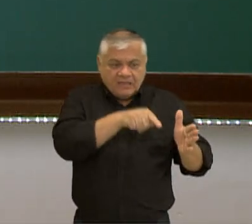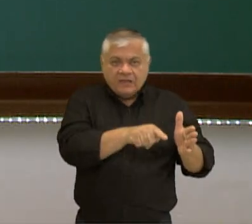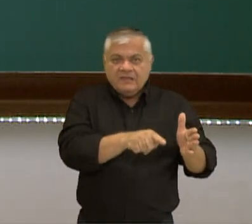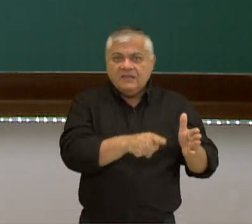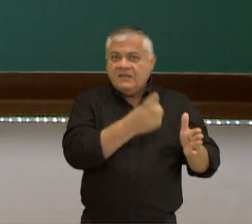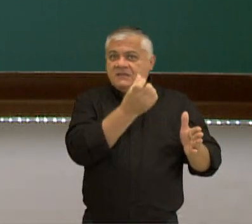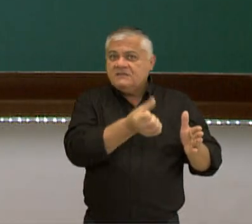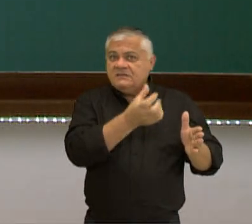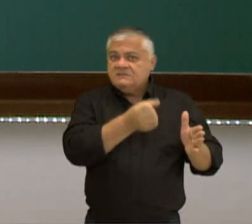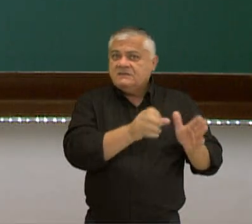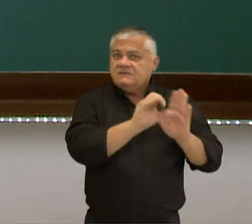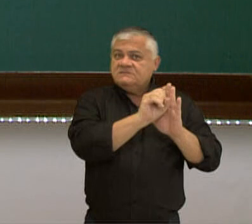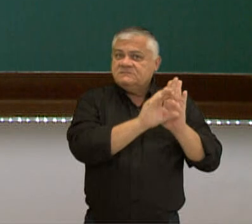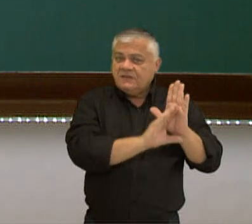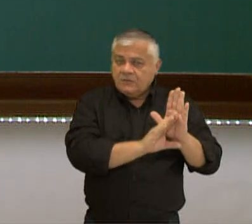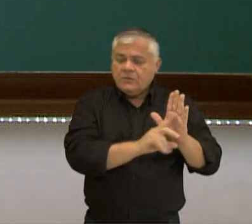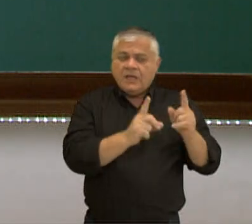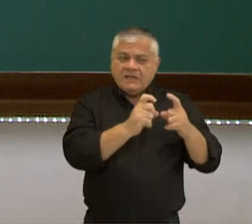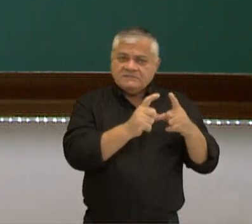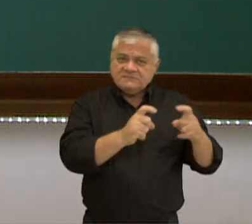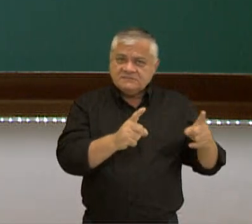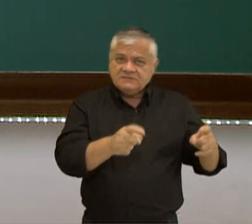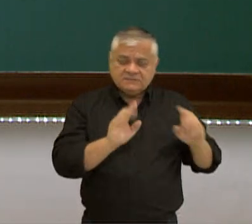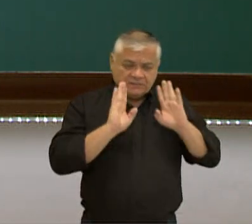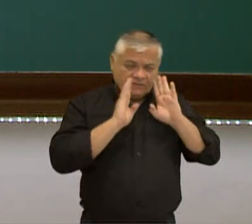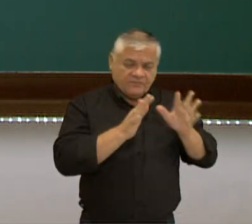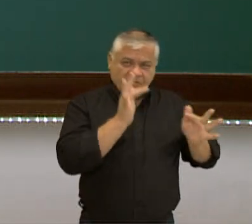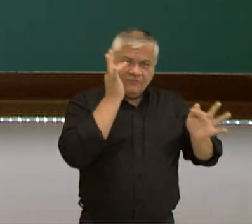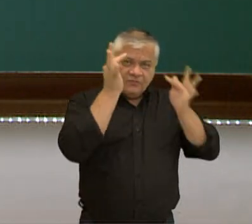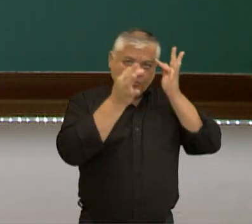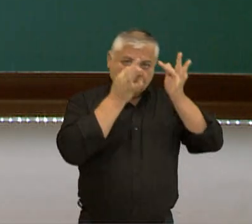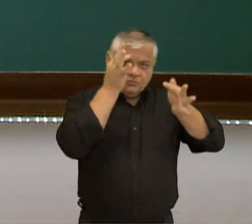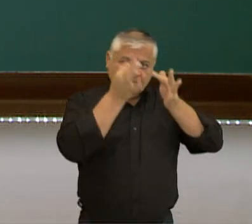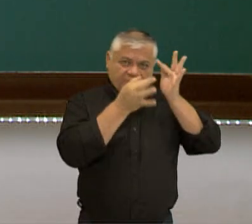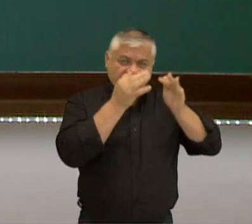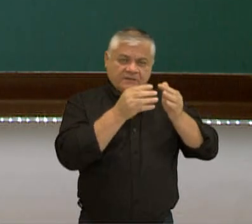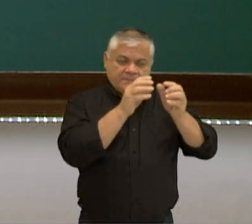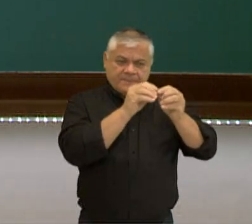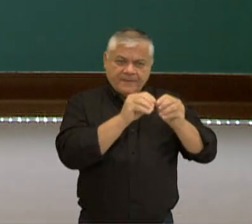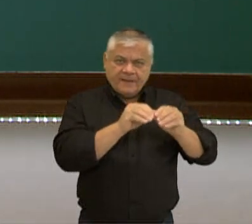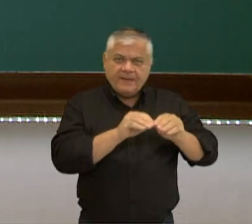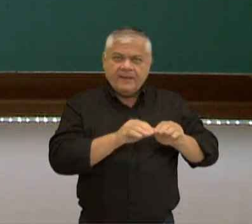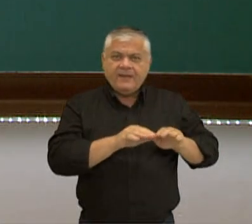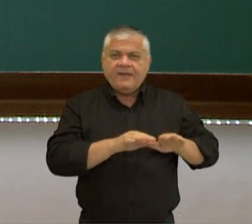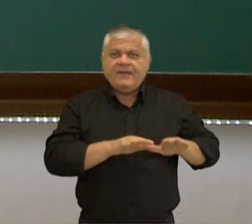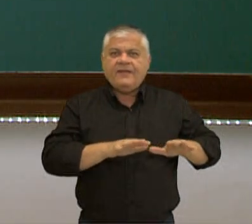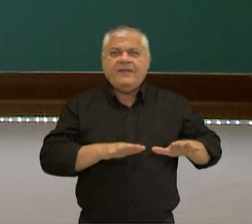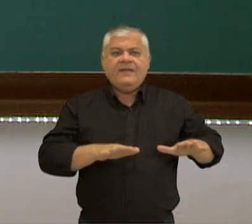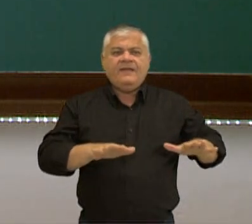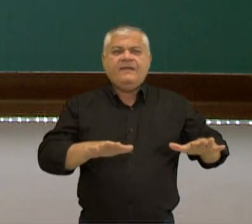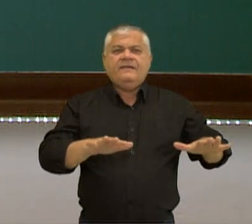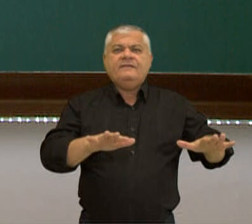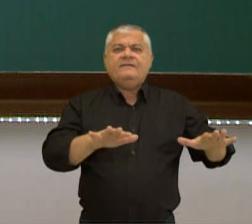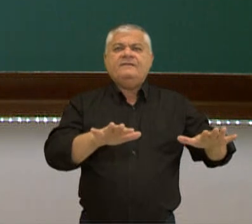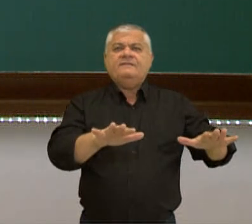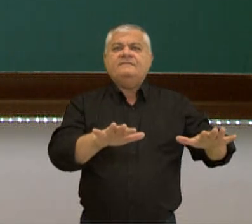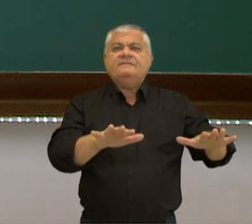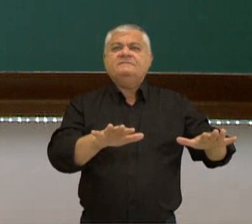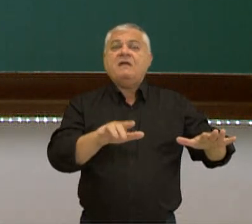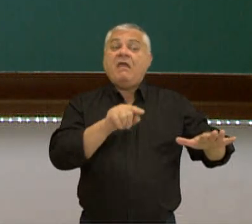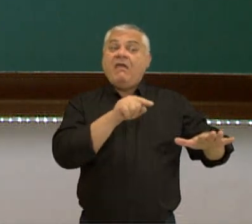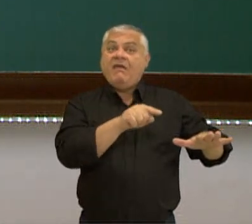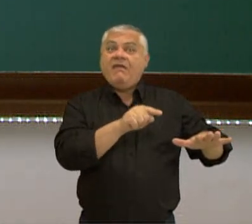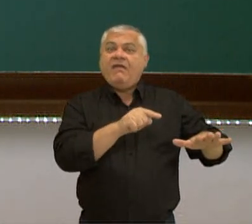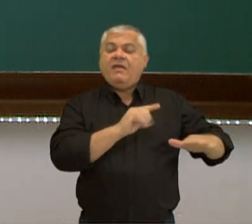a ciência, que até então estava atrelada à filosofia, separa-se desta e passa a ser um conhecimento mais